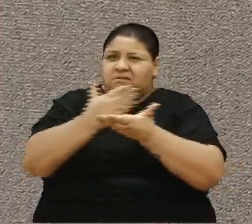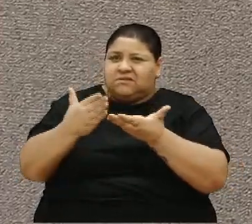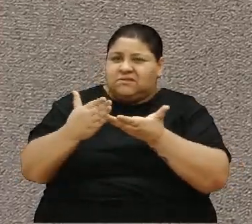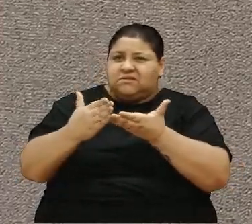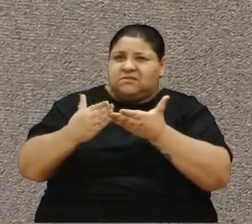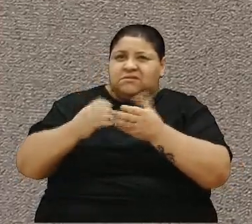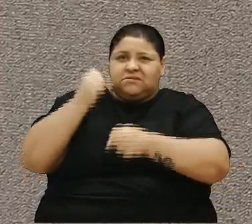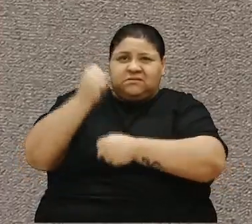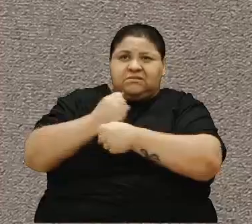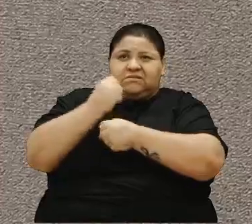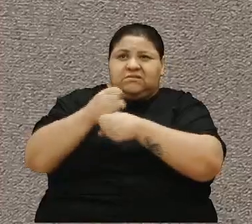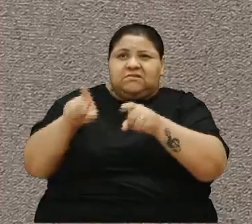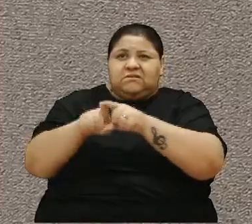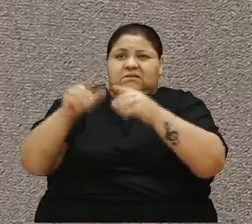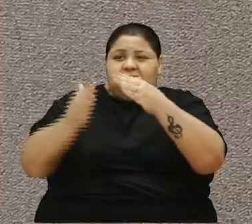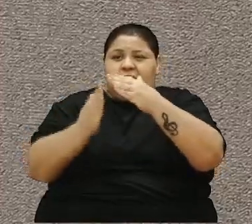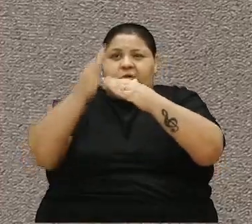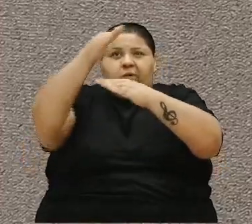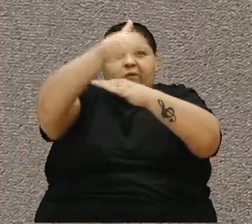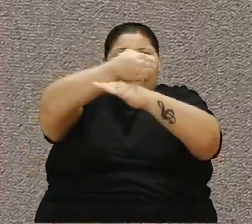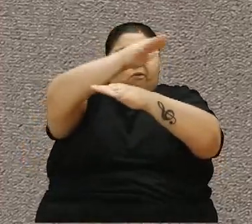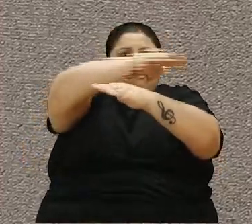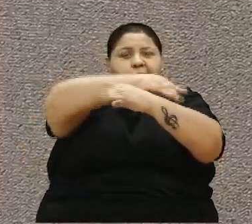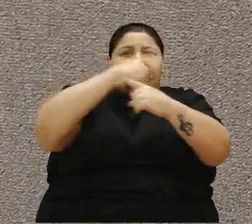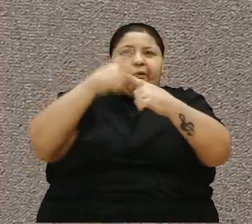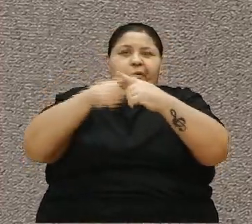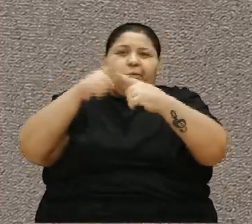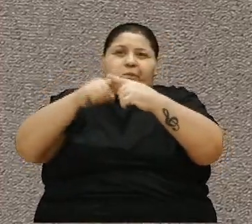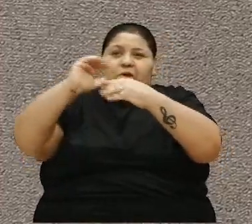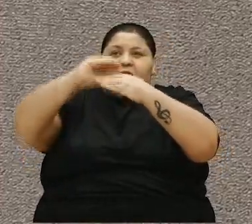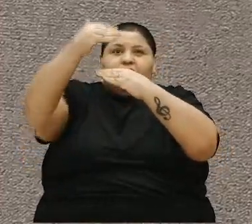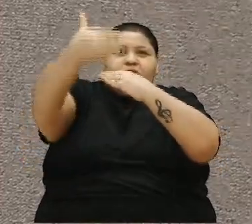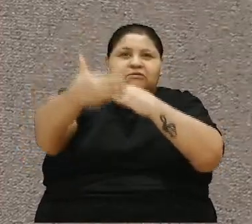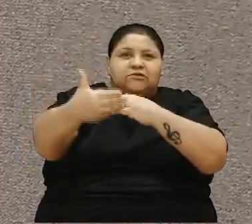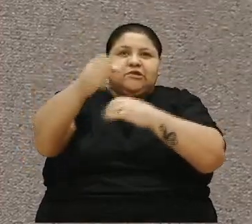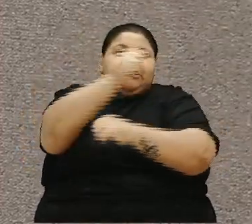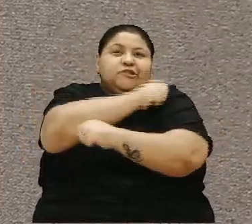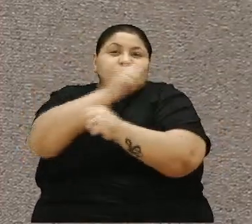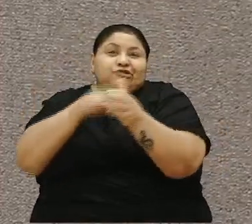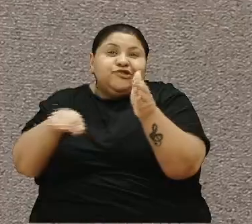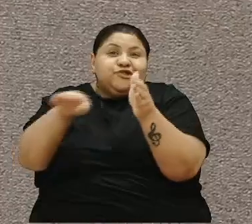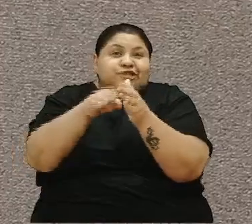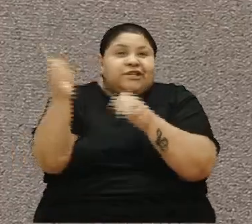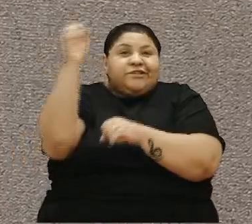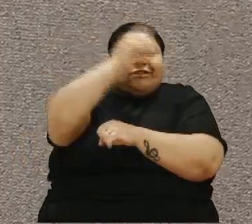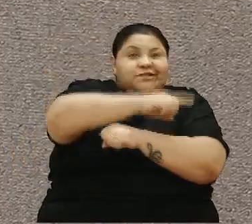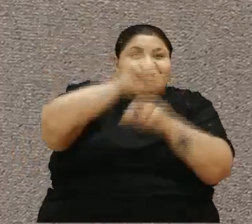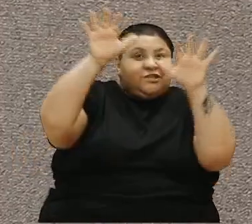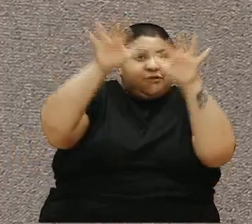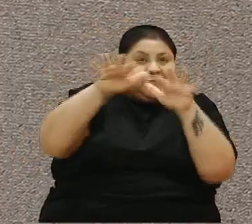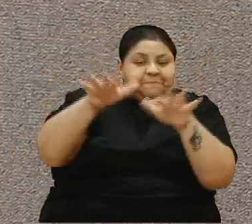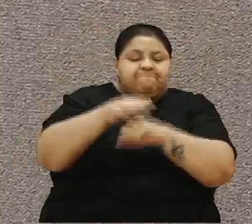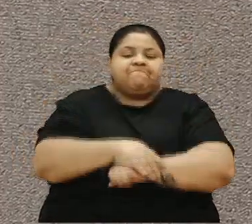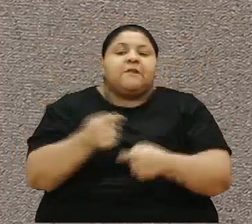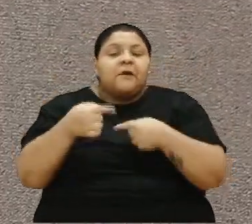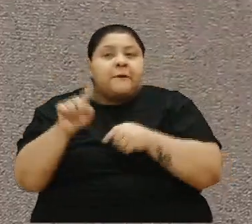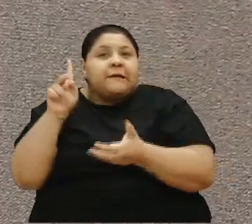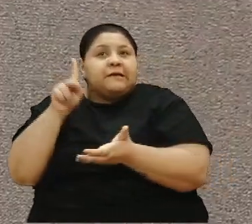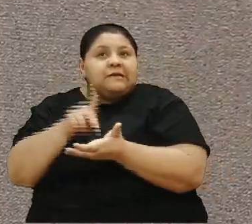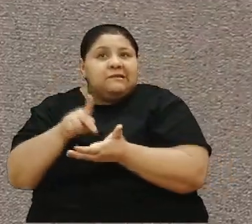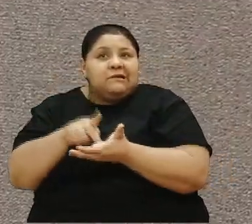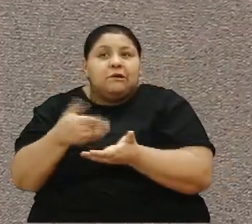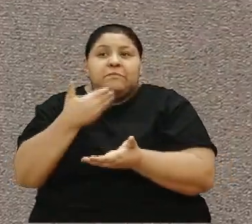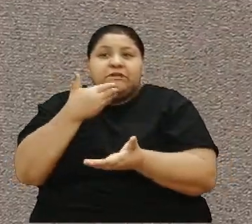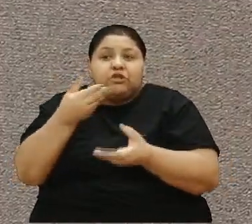até uma cobertura, porque os alunos chegam em dias de chuva, enfim. Mas o que nós queremos de verdade e o que nós estamos batalhando é pela